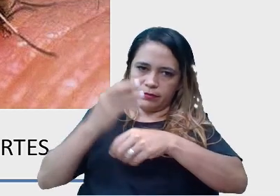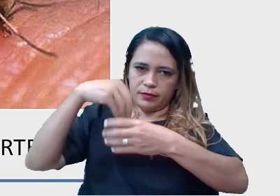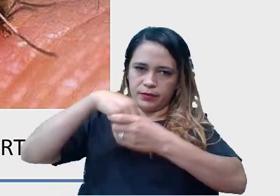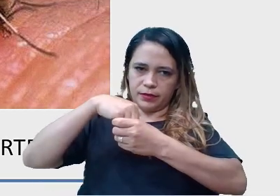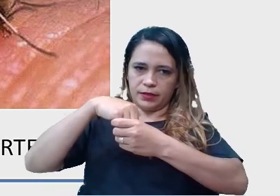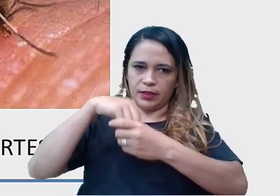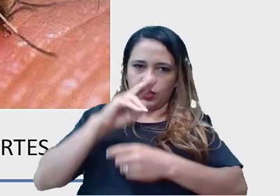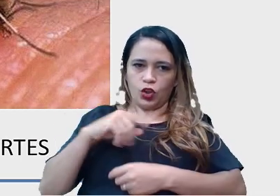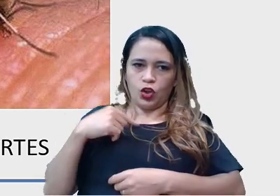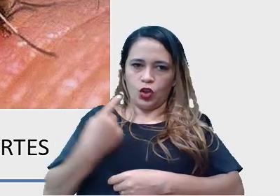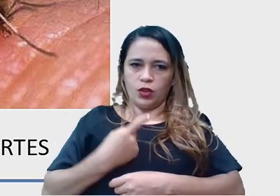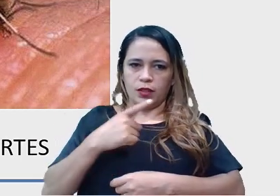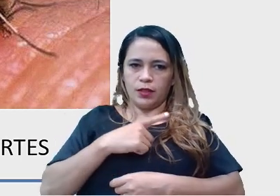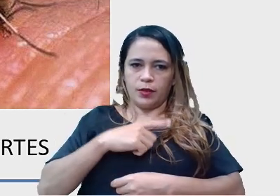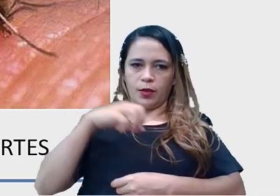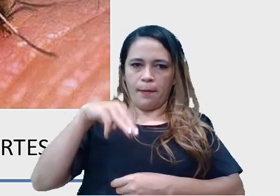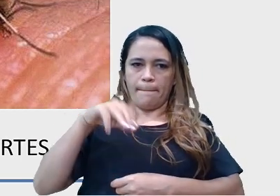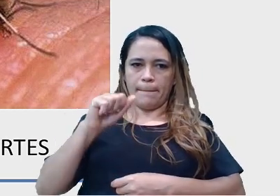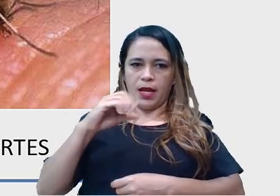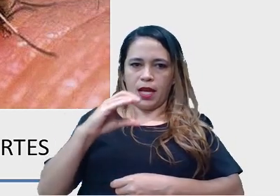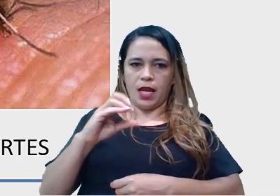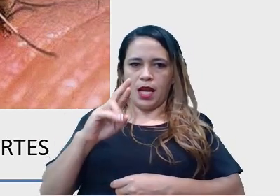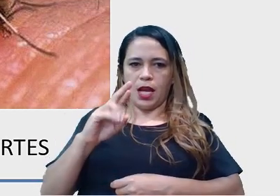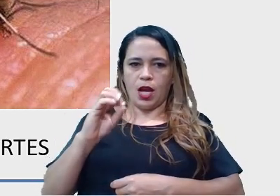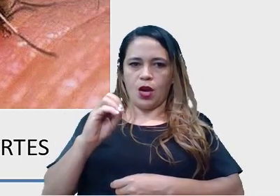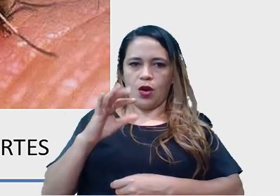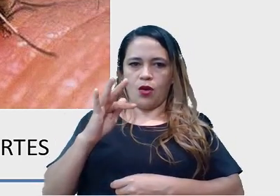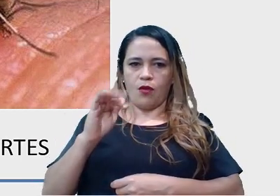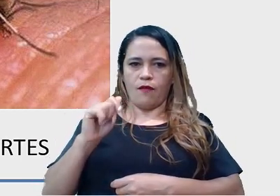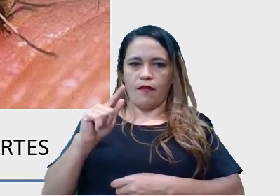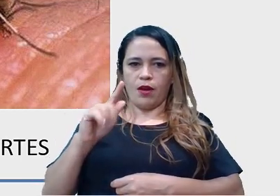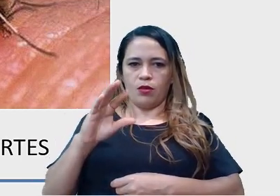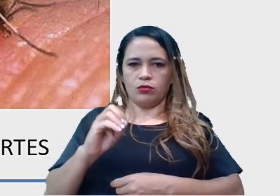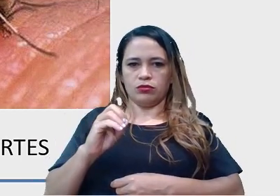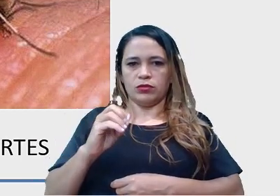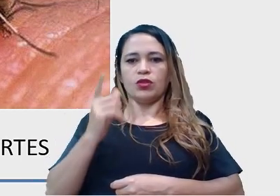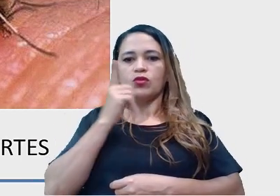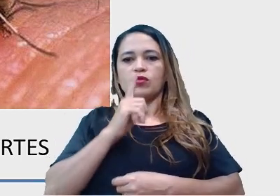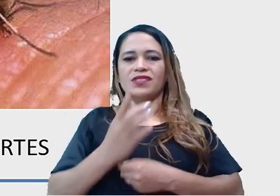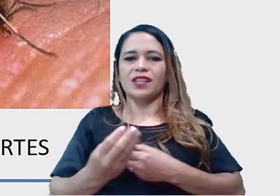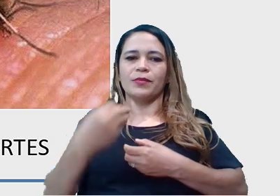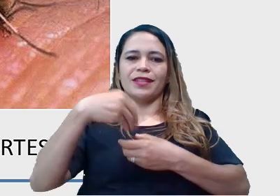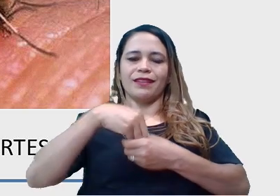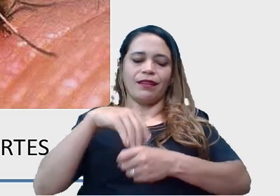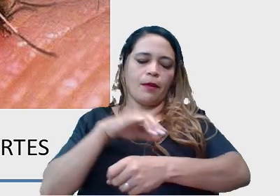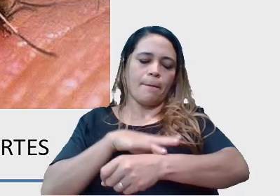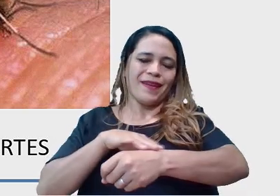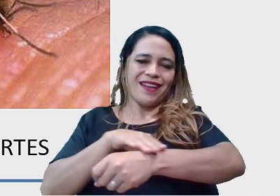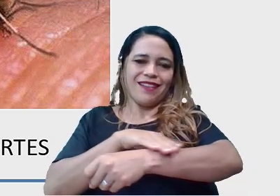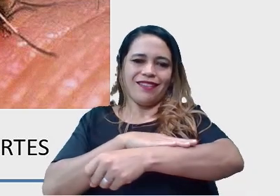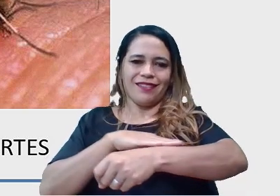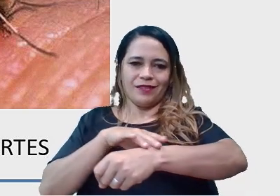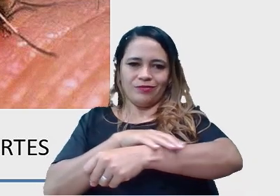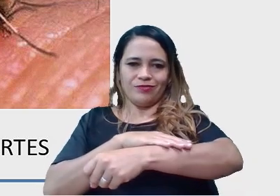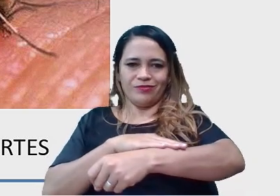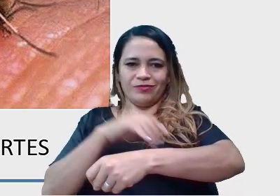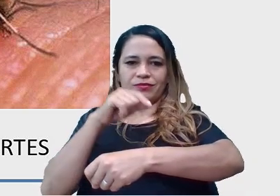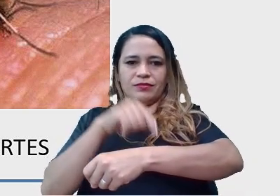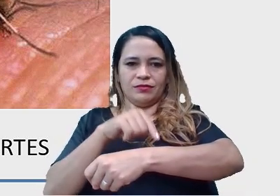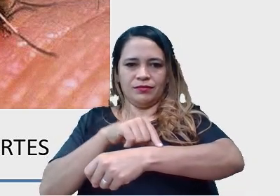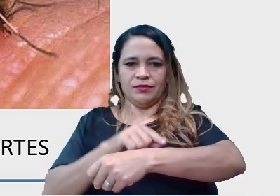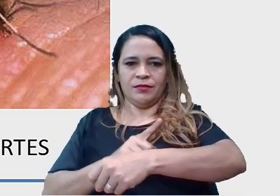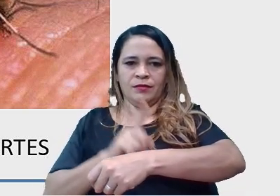de macrófago. E esse macrófago é uma célula de defesa que consegue ir para a nossa pele. Quando esse macrófago vai